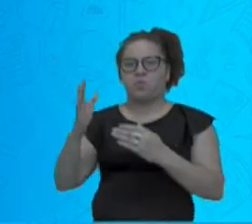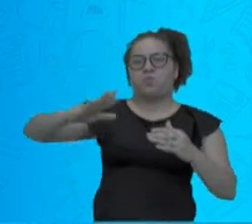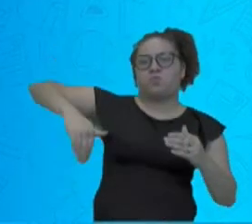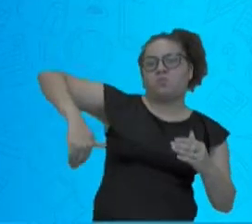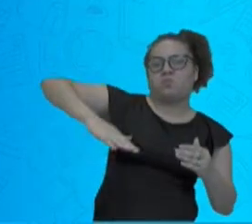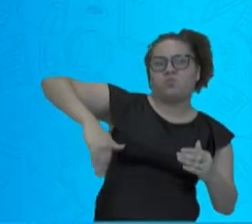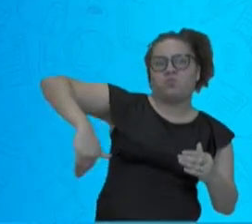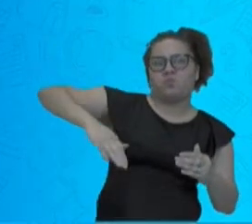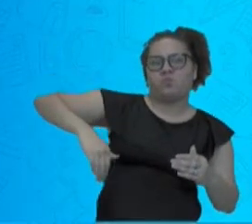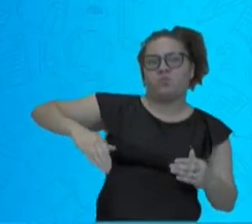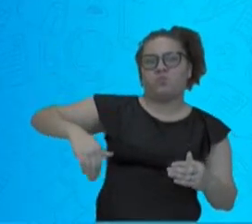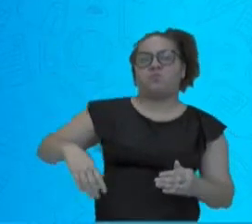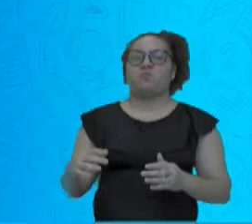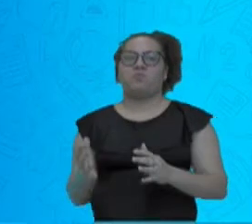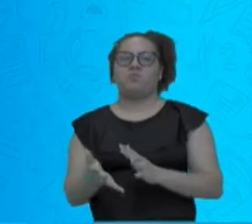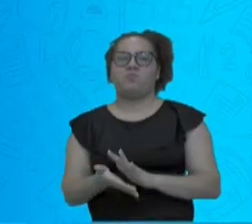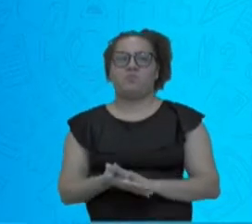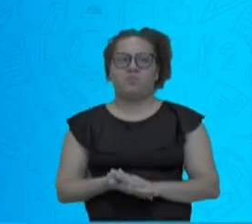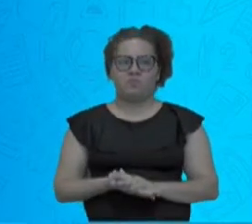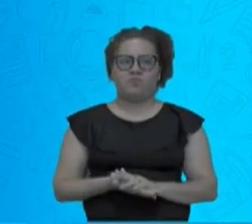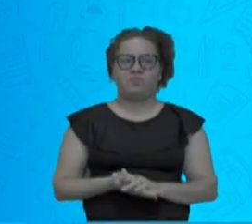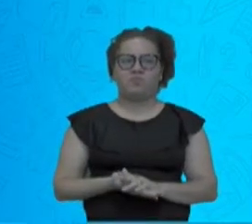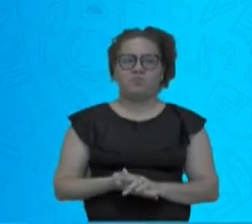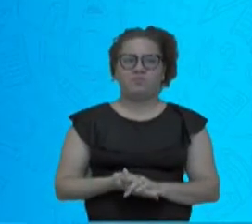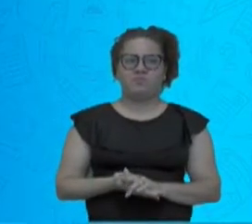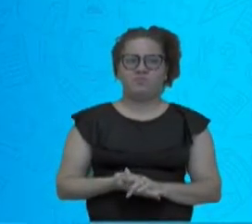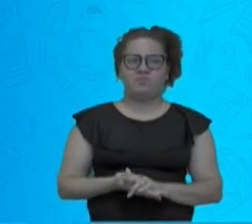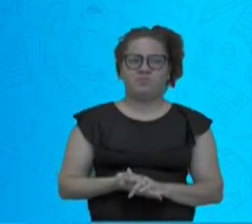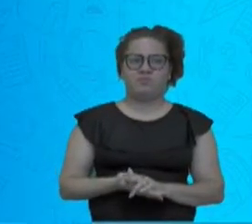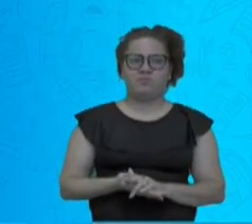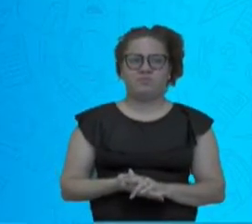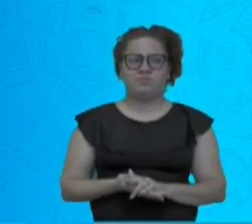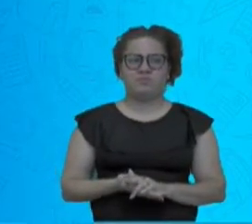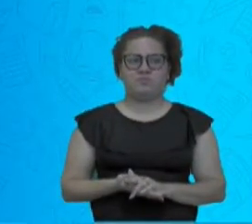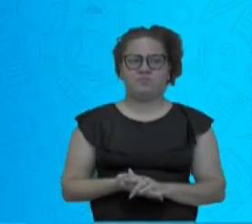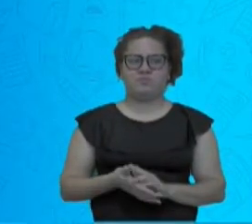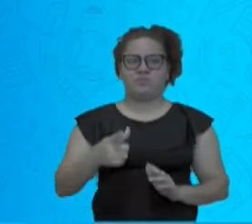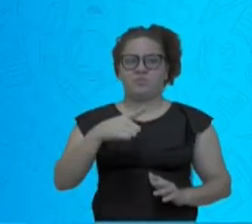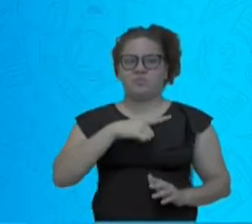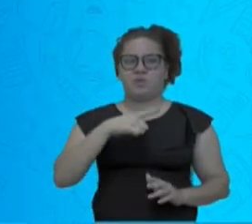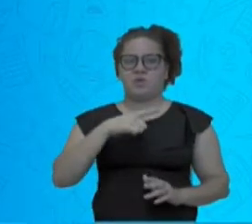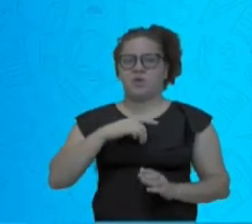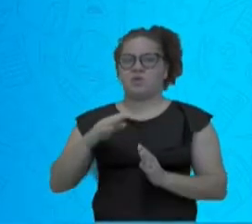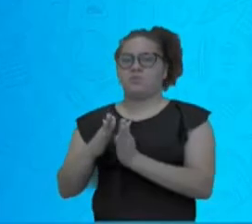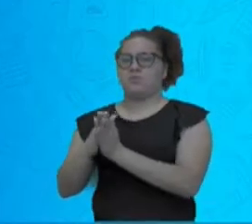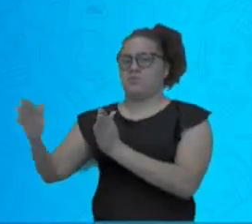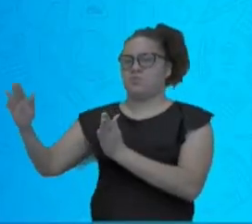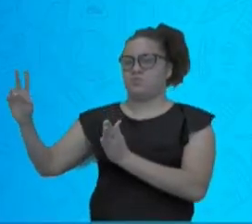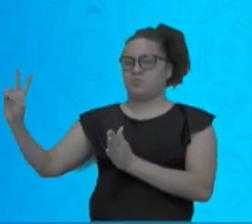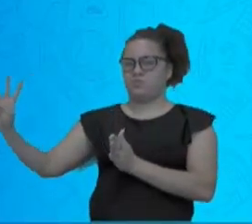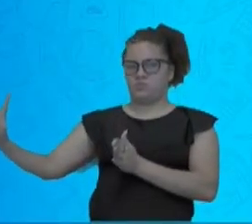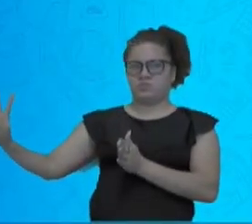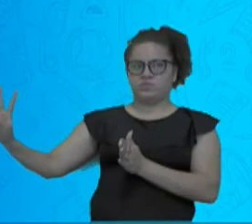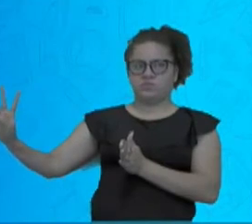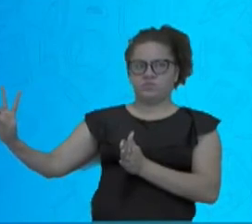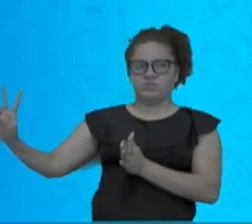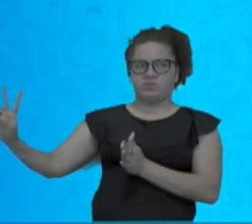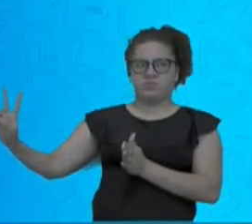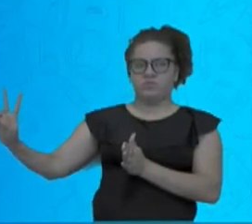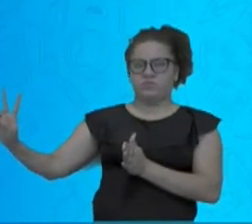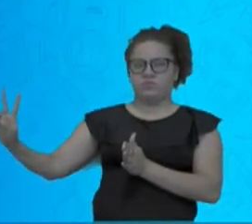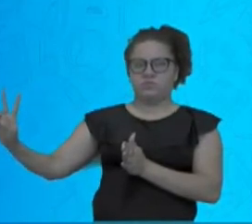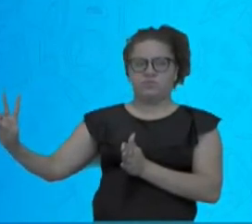olhem bem, enquanto que aqui eu tenho 2 estações, eu